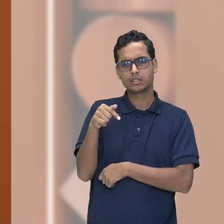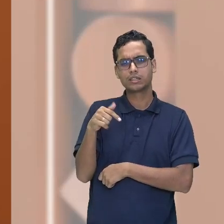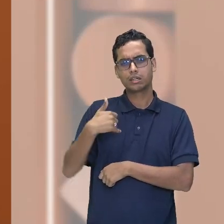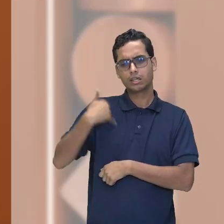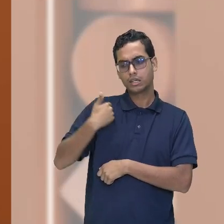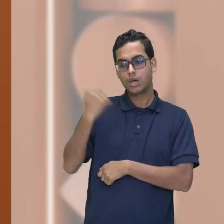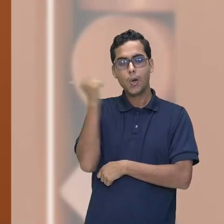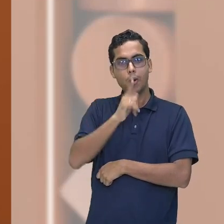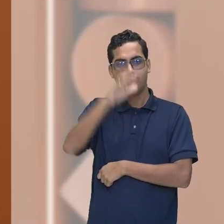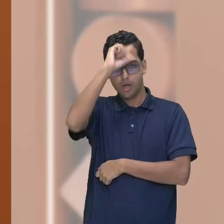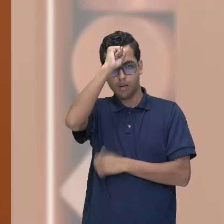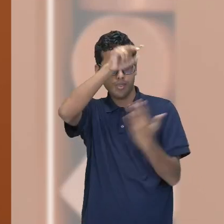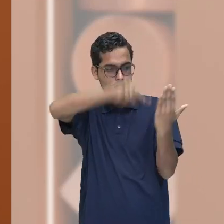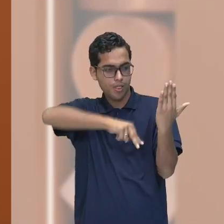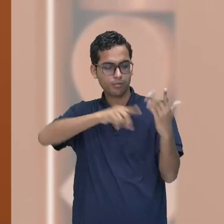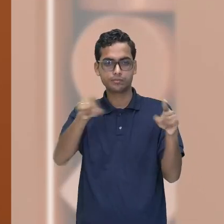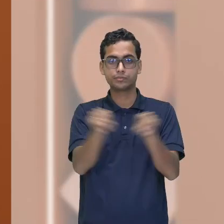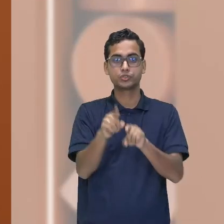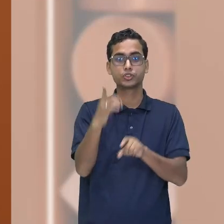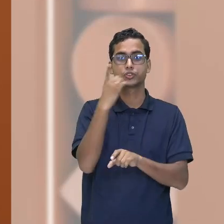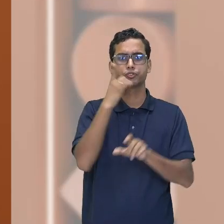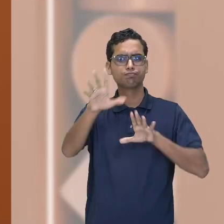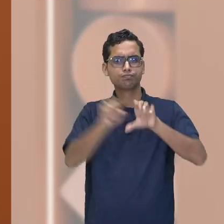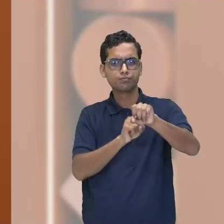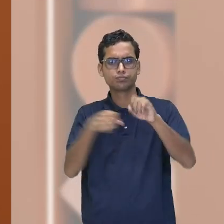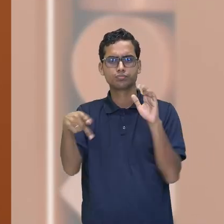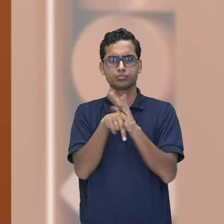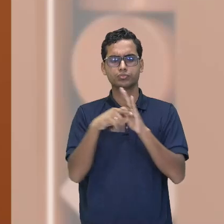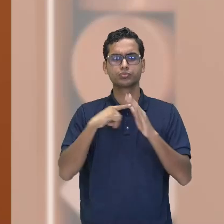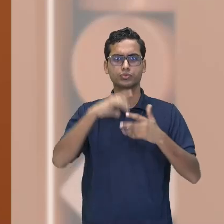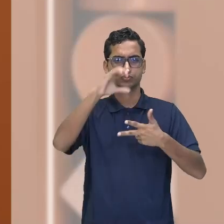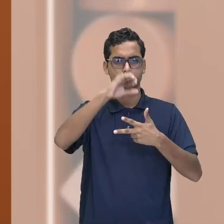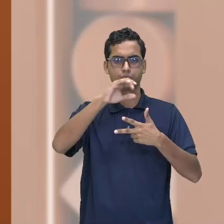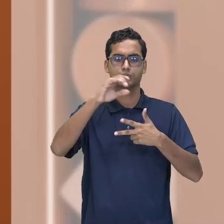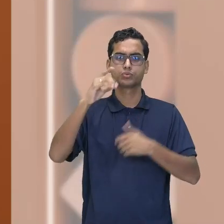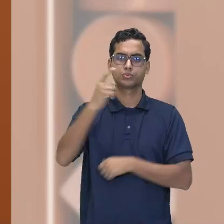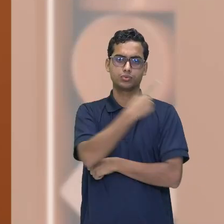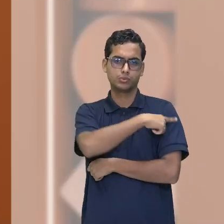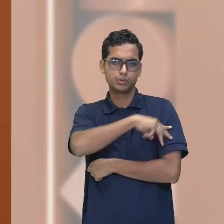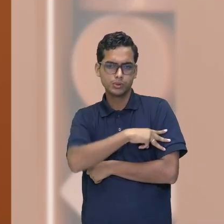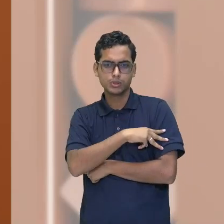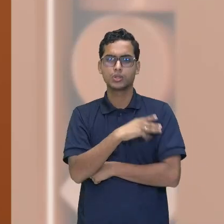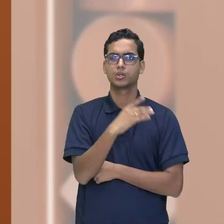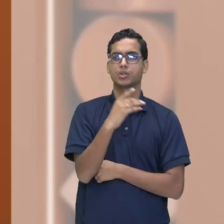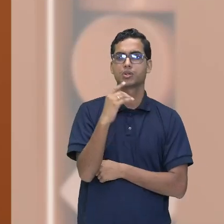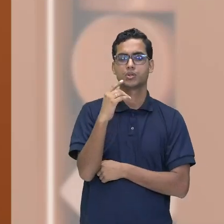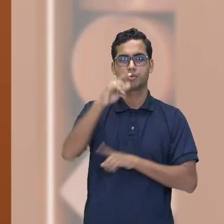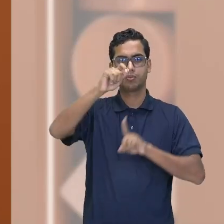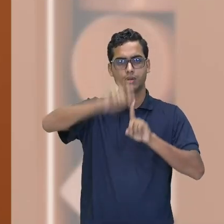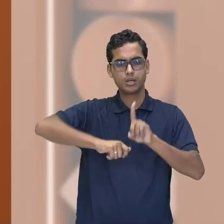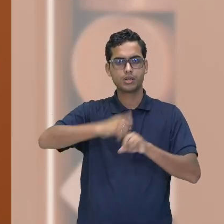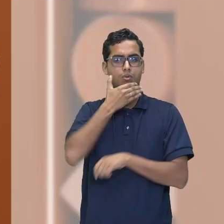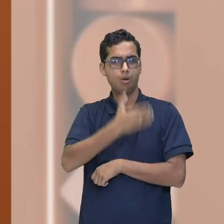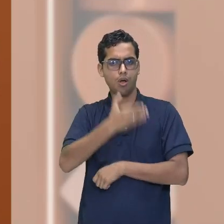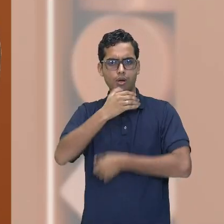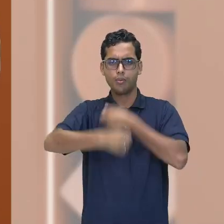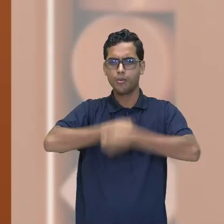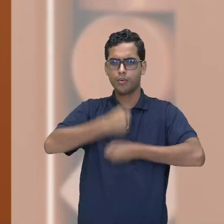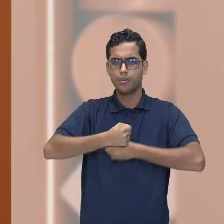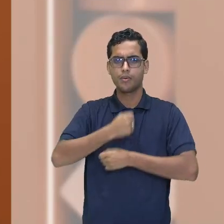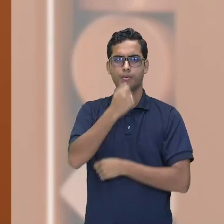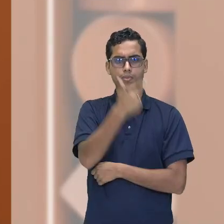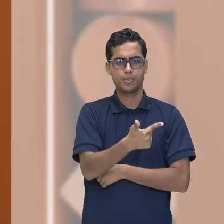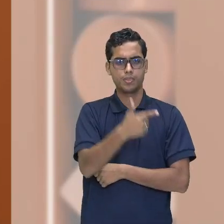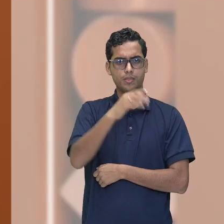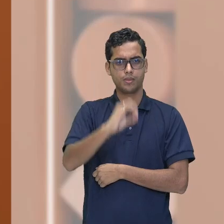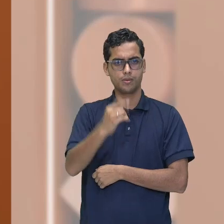O dia que eu me formei no ensino médio, foi no mês de dezembro de 2024, no dia 17 de dezembro, foi no dia do meu aniversário, inclusive. Para